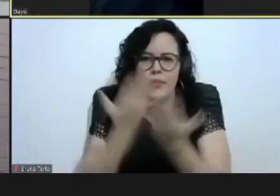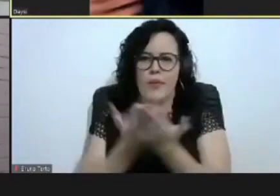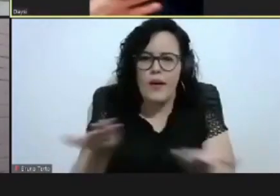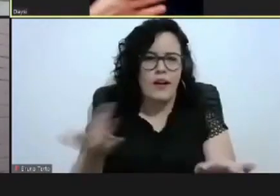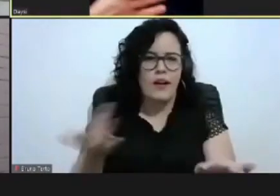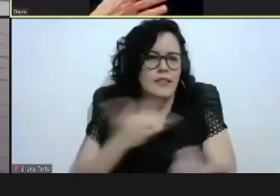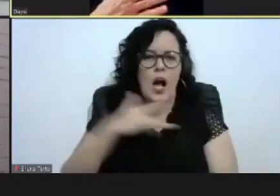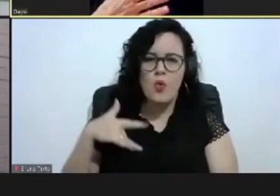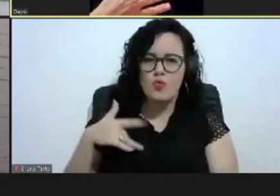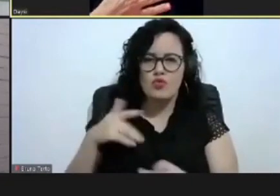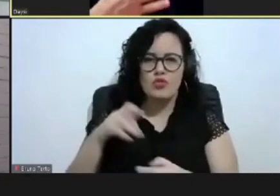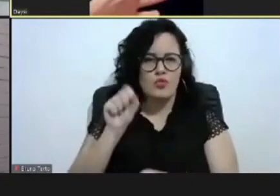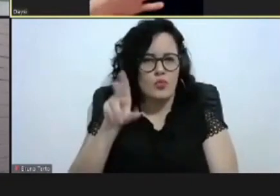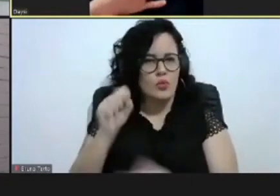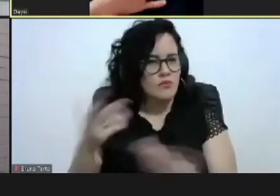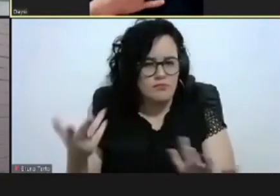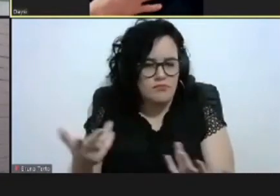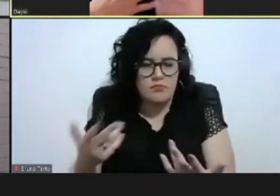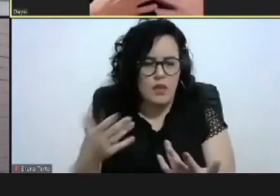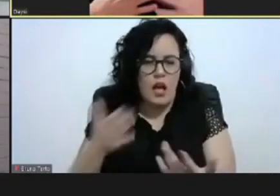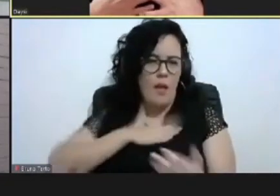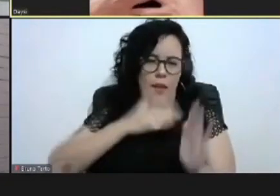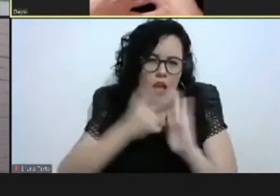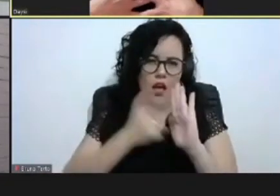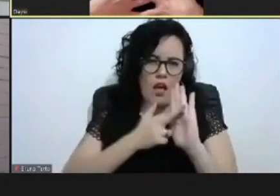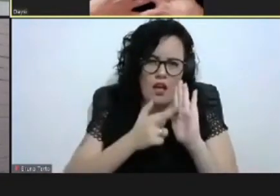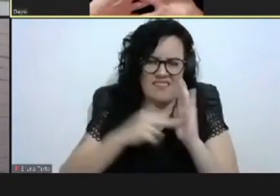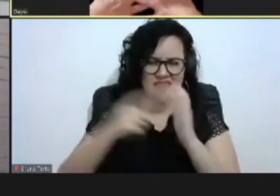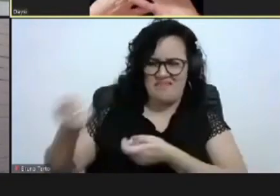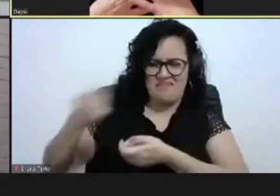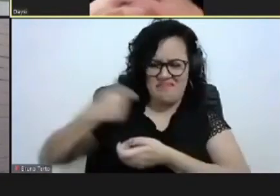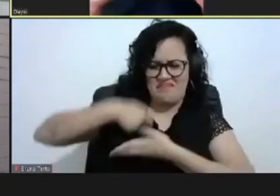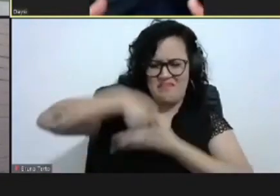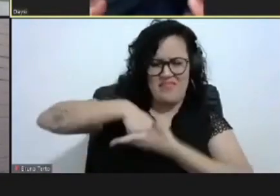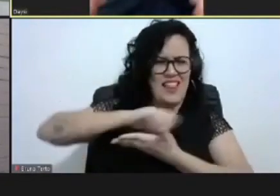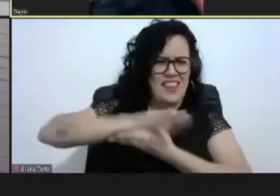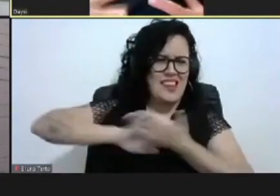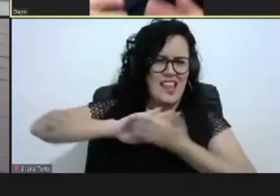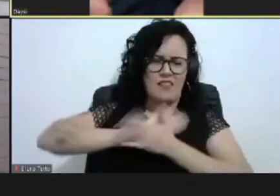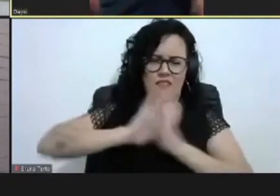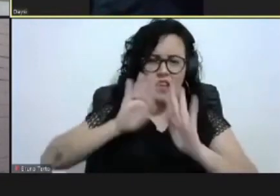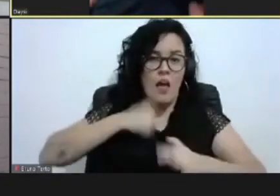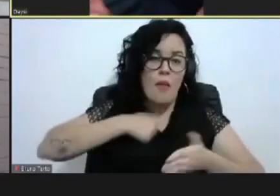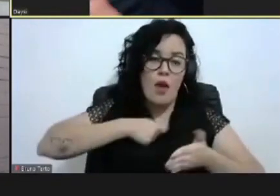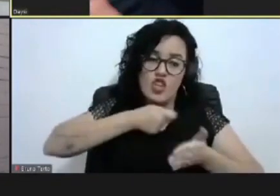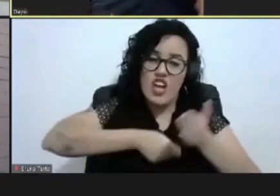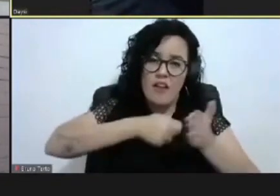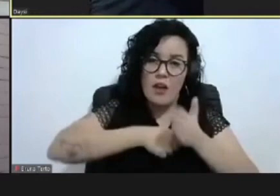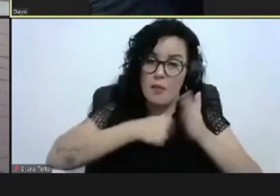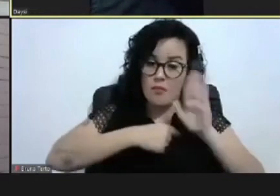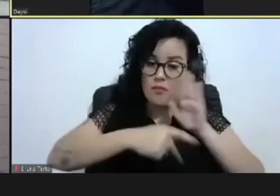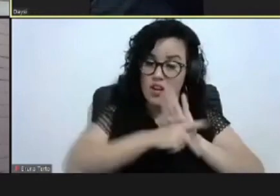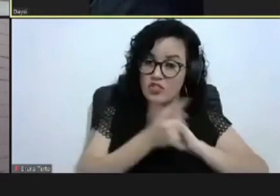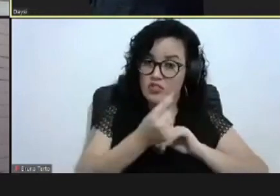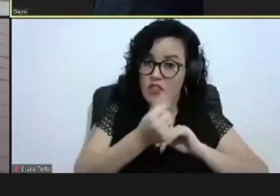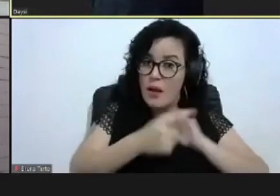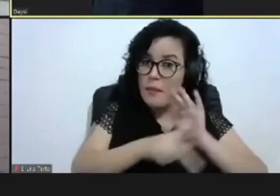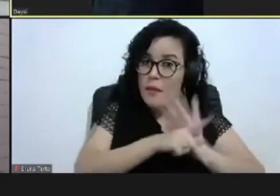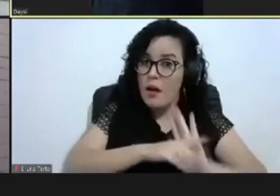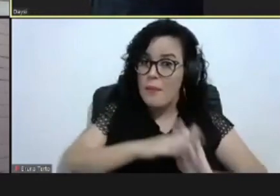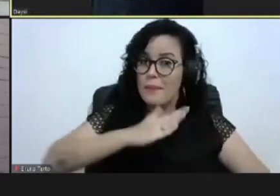saúde. Enquanto for um desafio meu, é meu. Então, é com meu dinheiro, é com meu recurso.